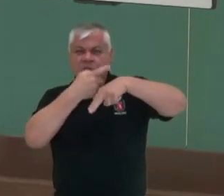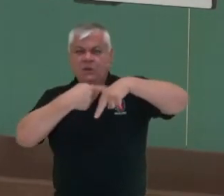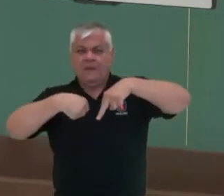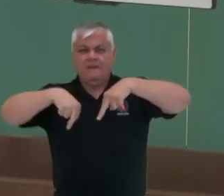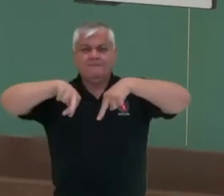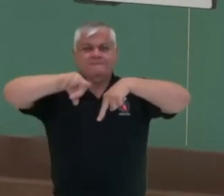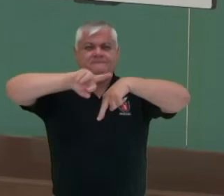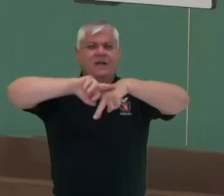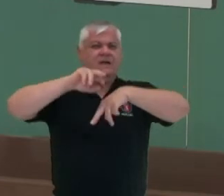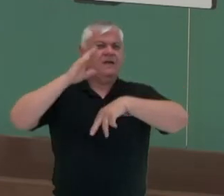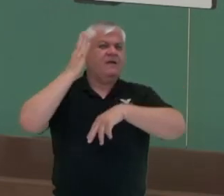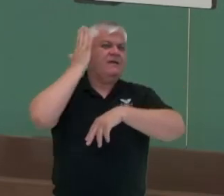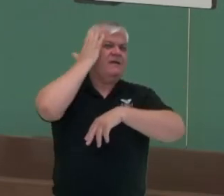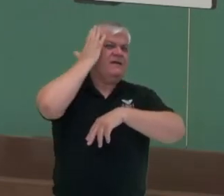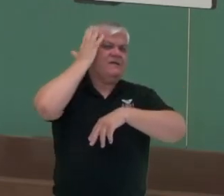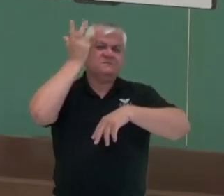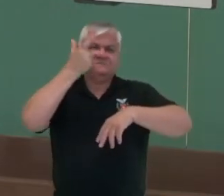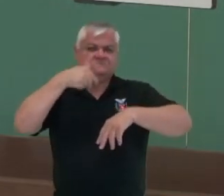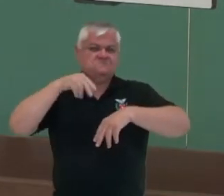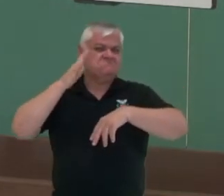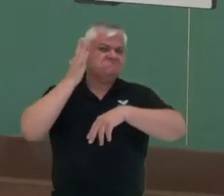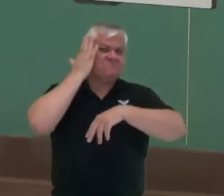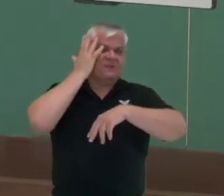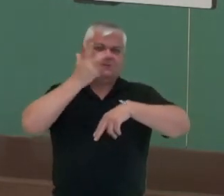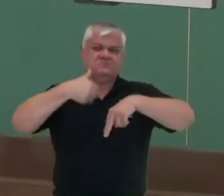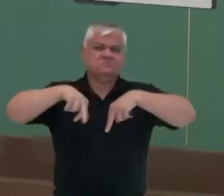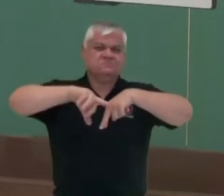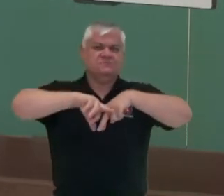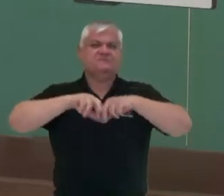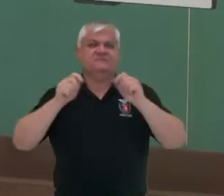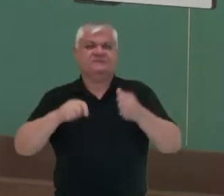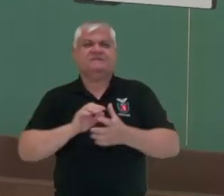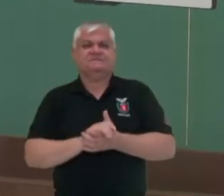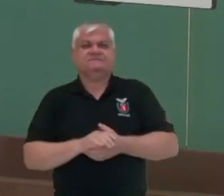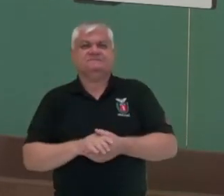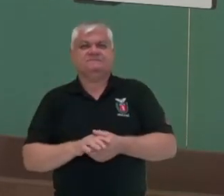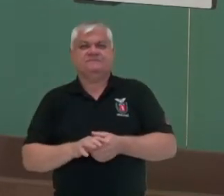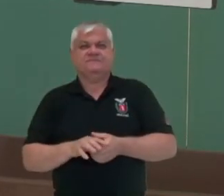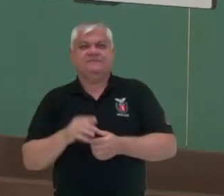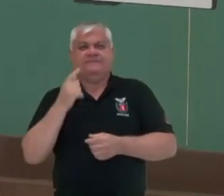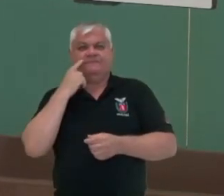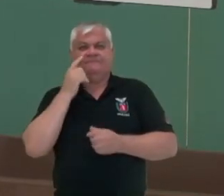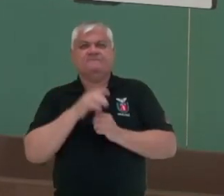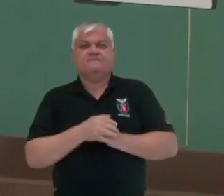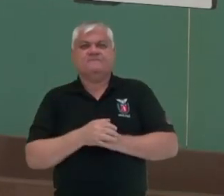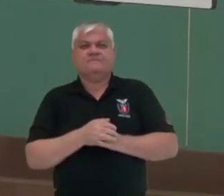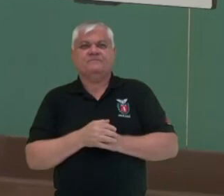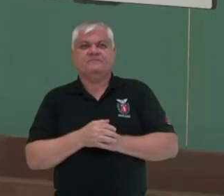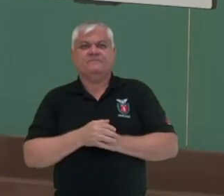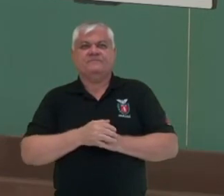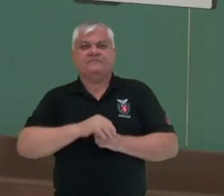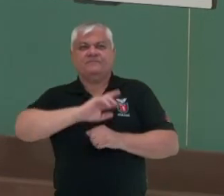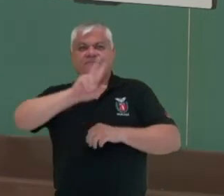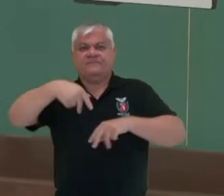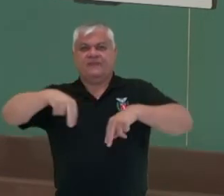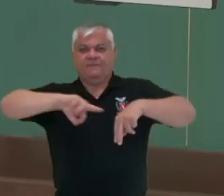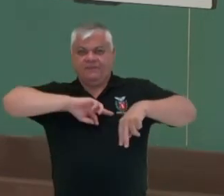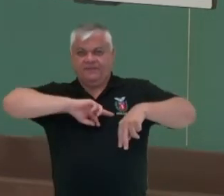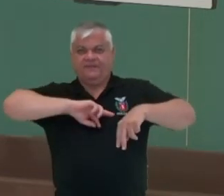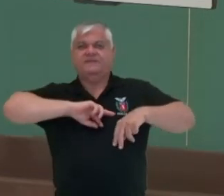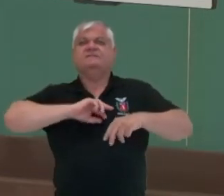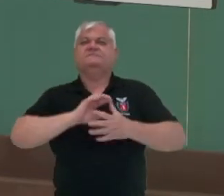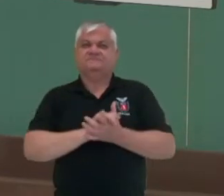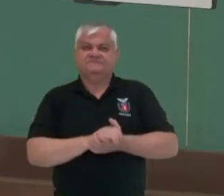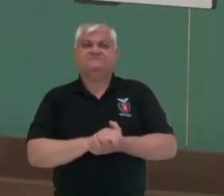cabeça, eu consigo 5 pontos. Então vamos ver aqui no visual. Um chute giratório aqui, ó, no tórax,